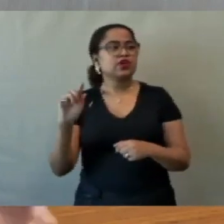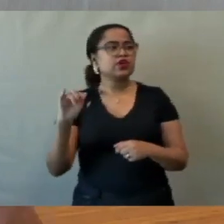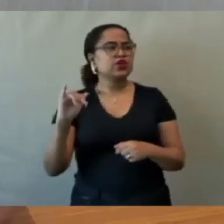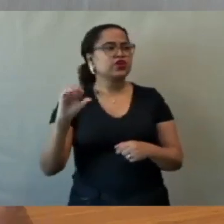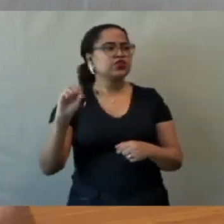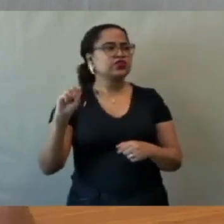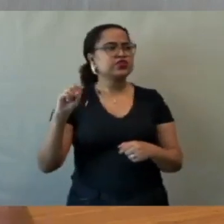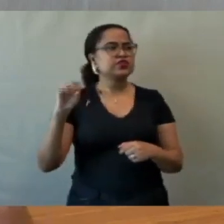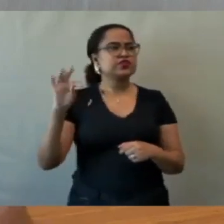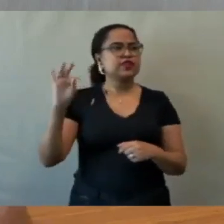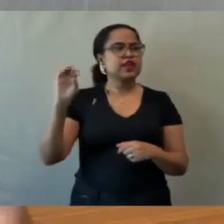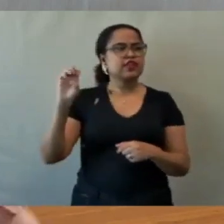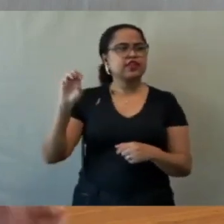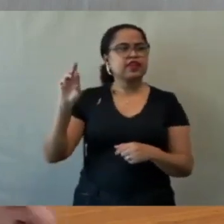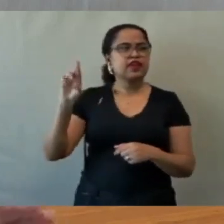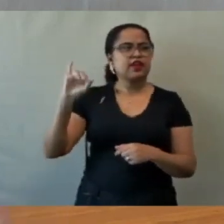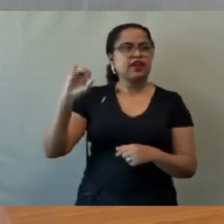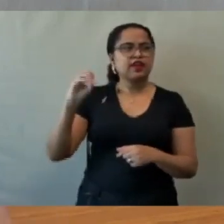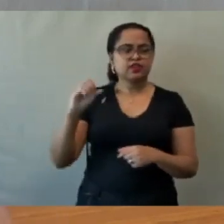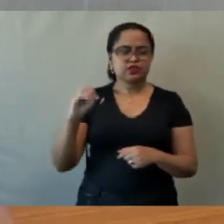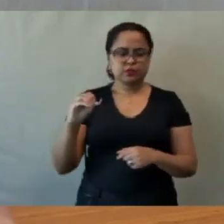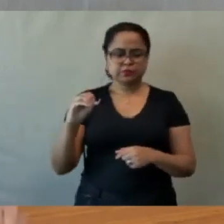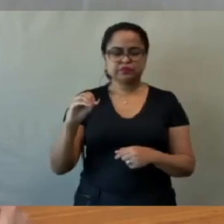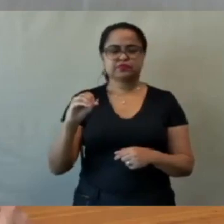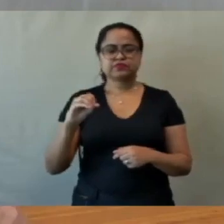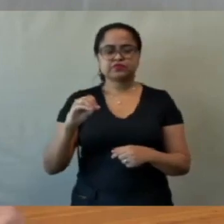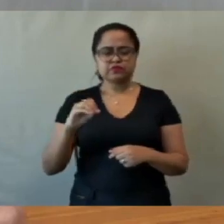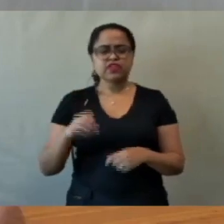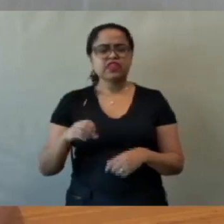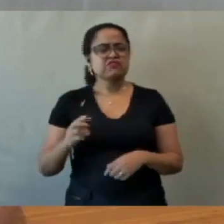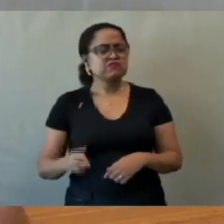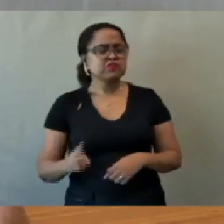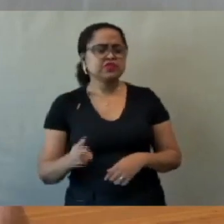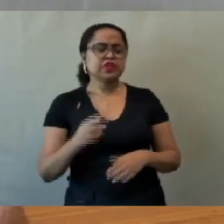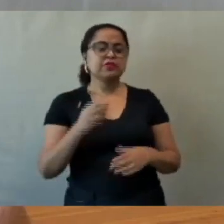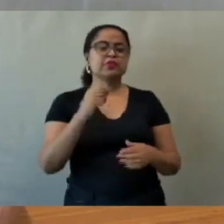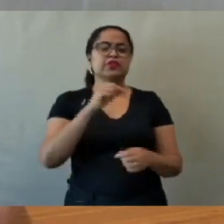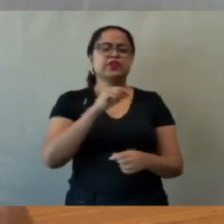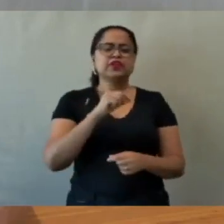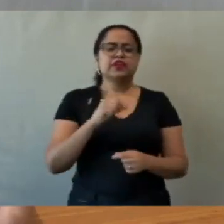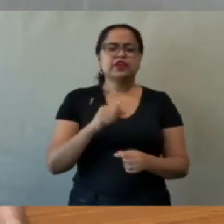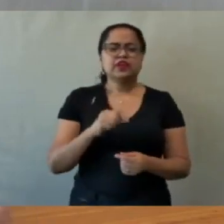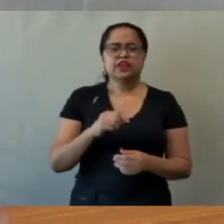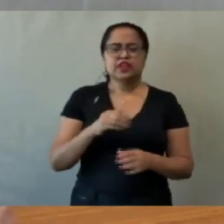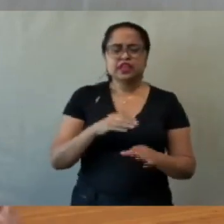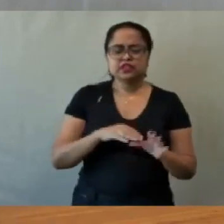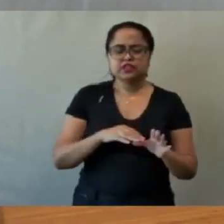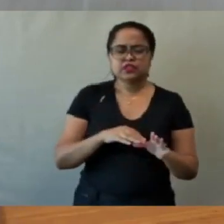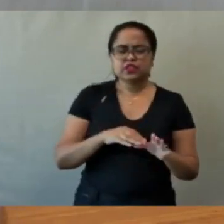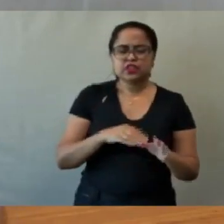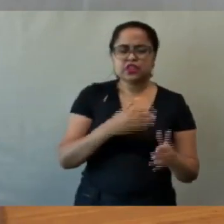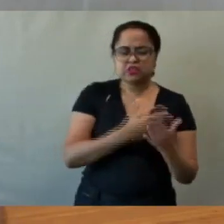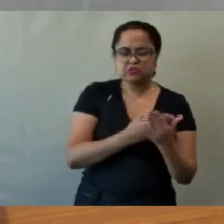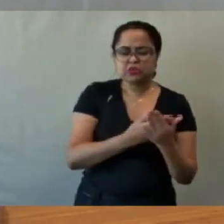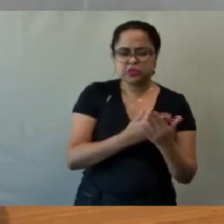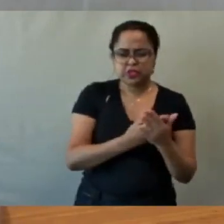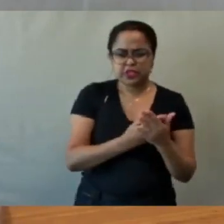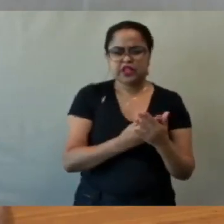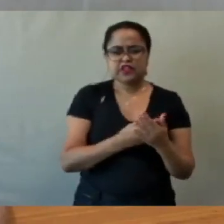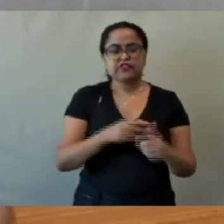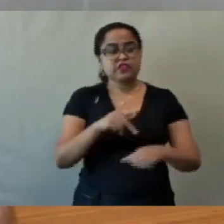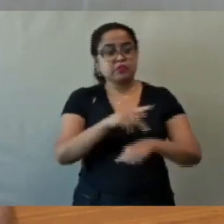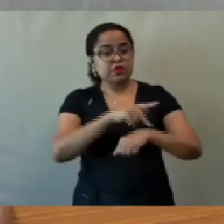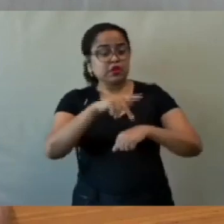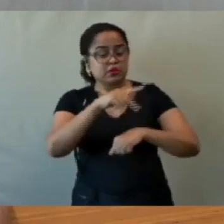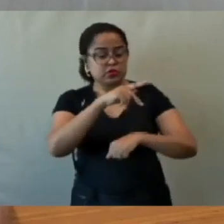fiz assim, vários cursos e sempre estudei. Fiz a pedagogia, depois fiz minha segunda